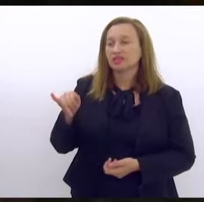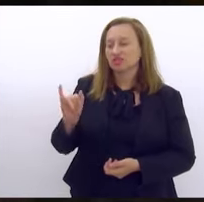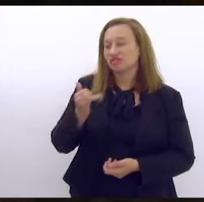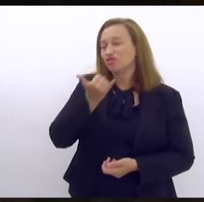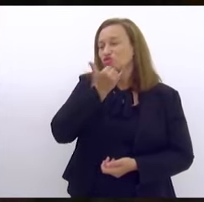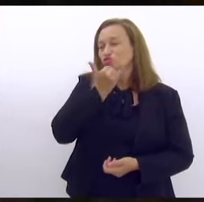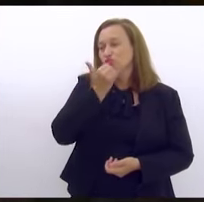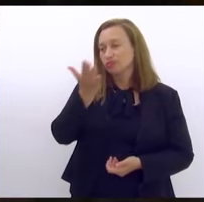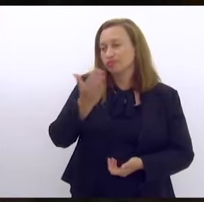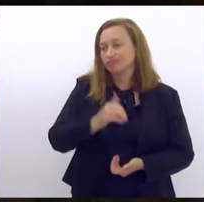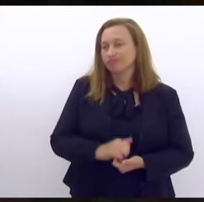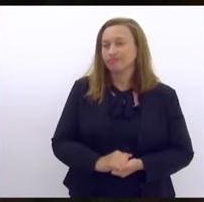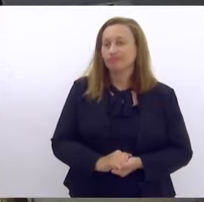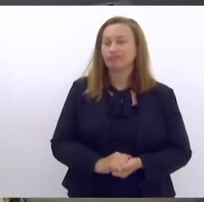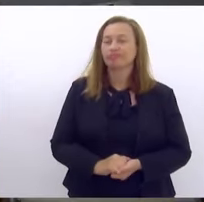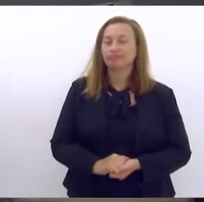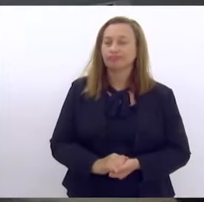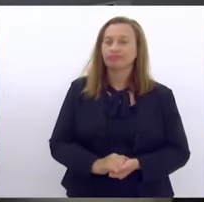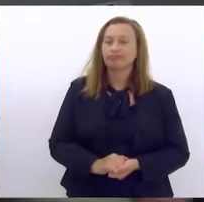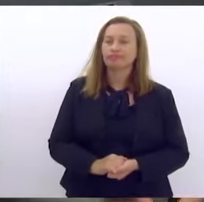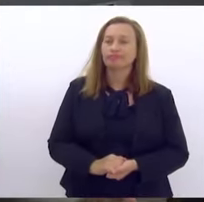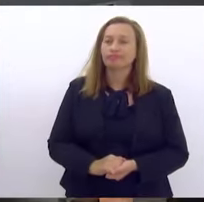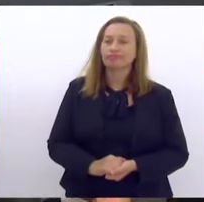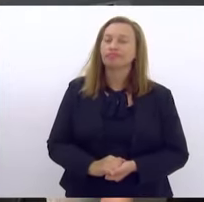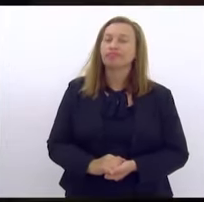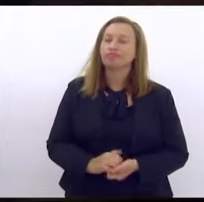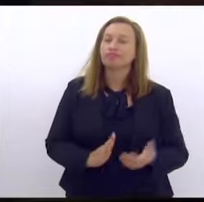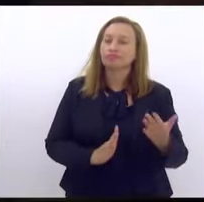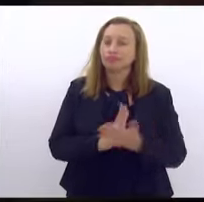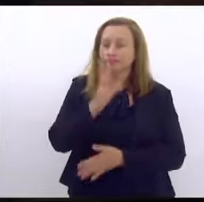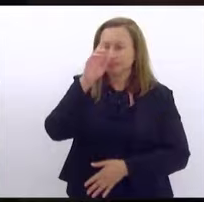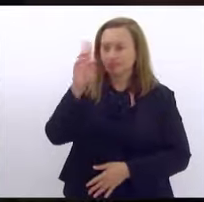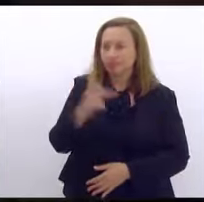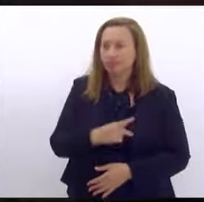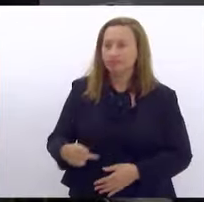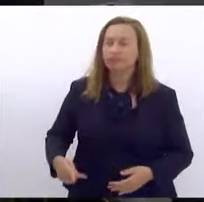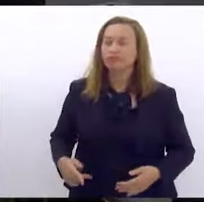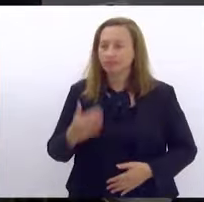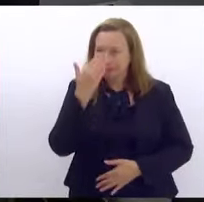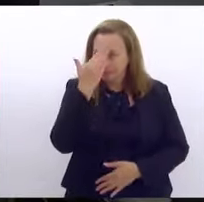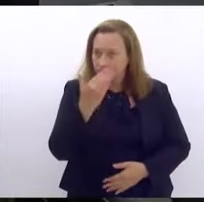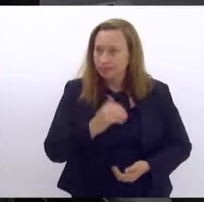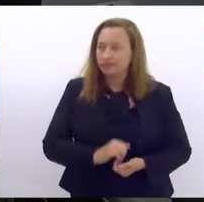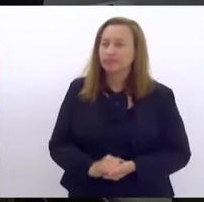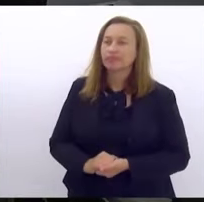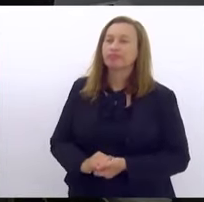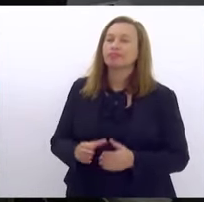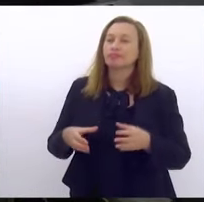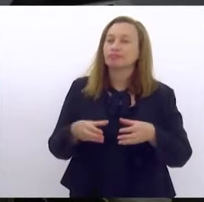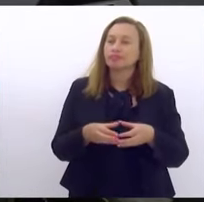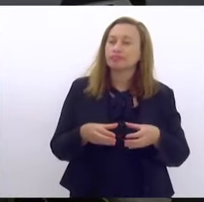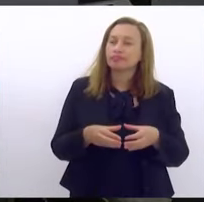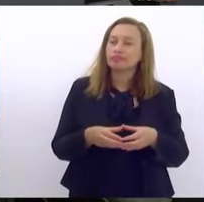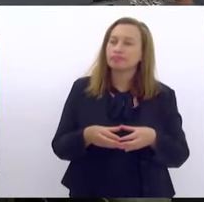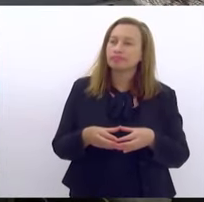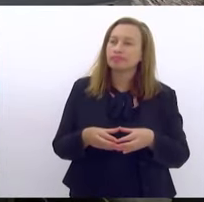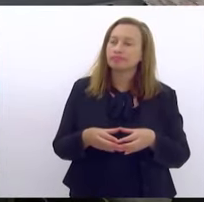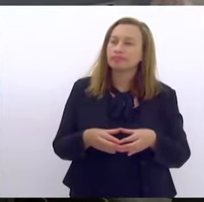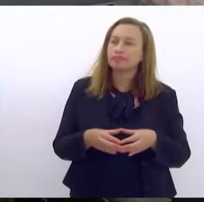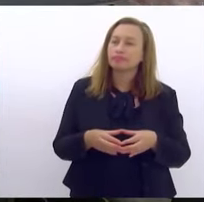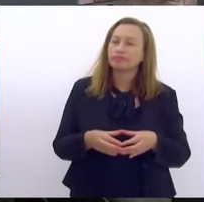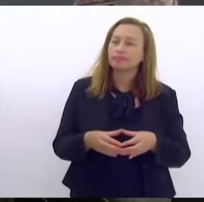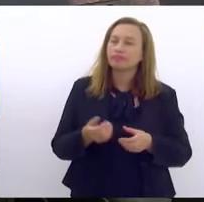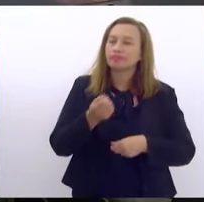Tandivera, desculpe. Tandivera aqui. Nosso nobre deputado Tandivera. Parecer favorável, presidente. Obrigado. Pela Comissão